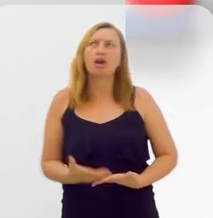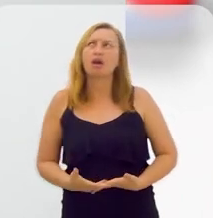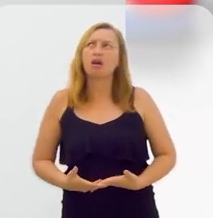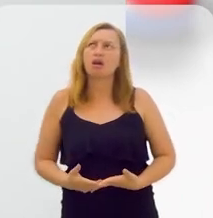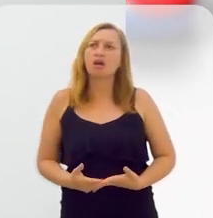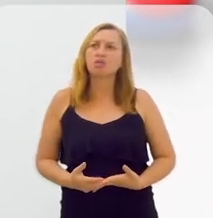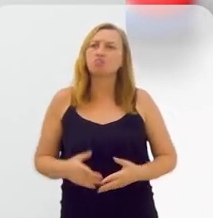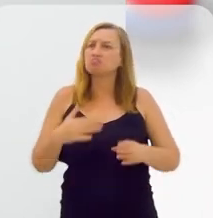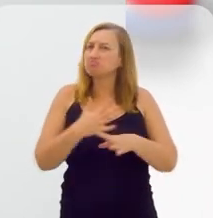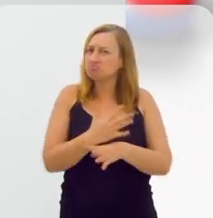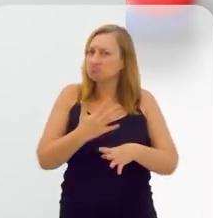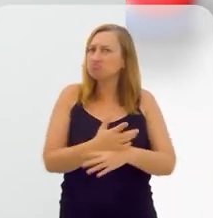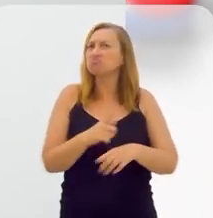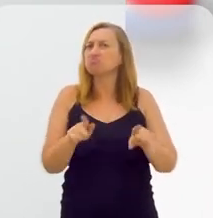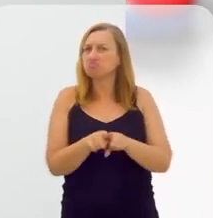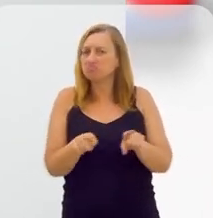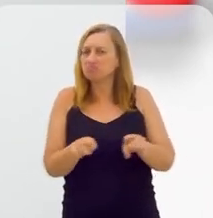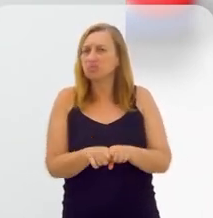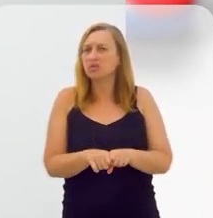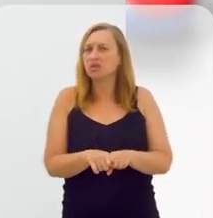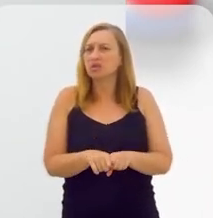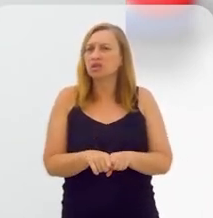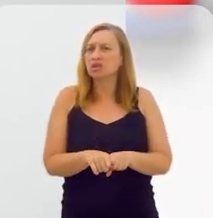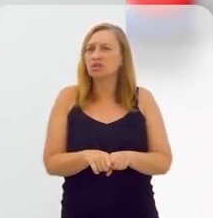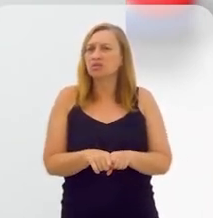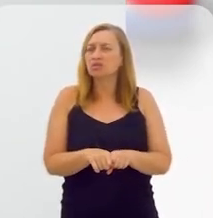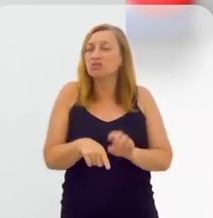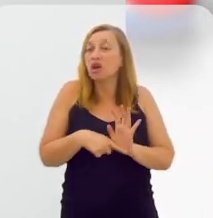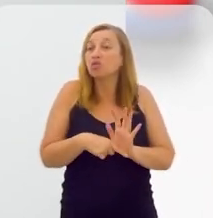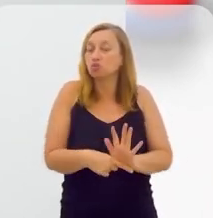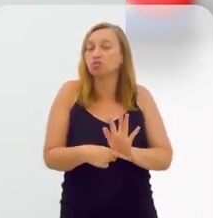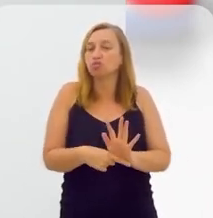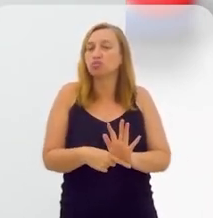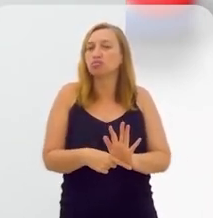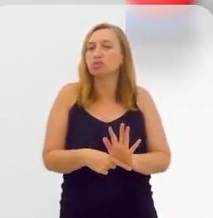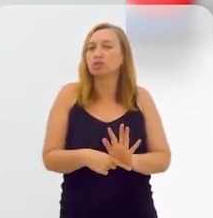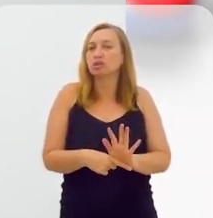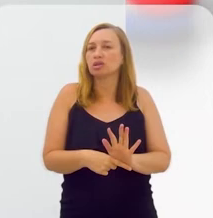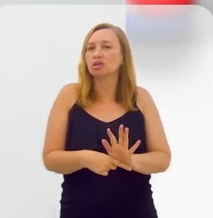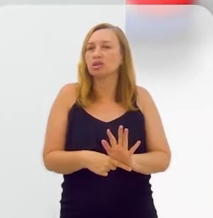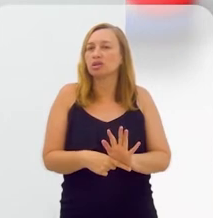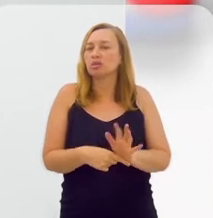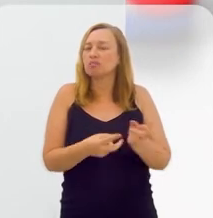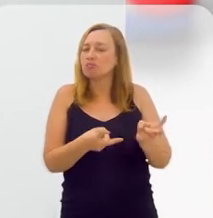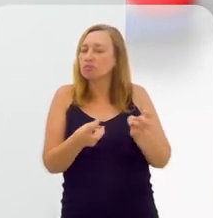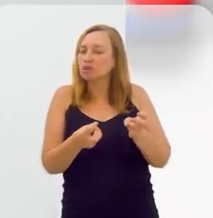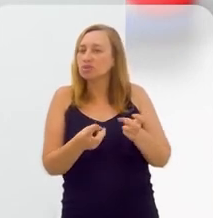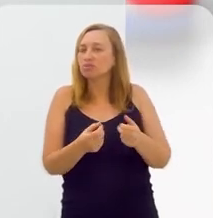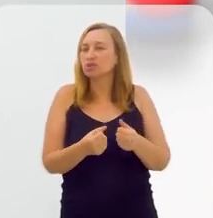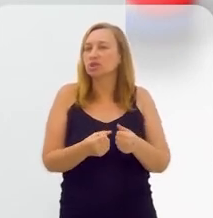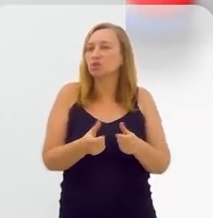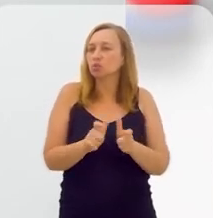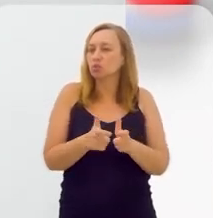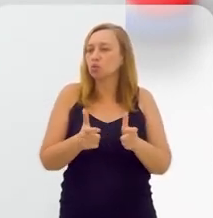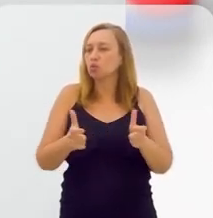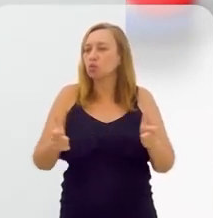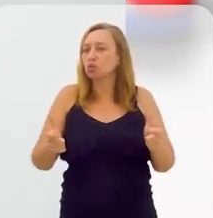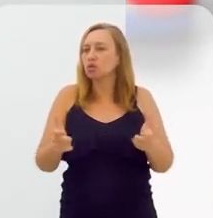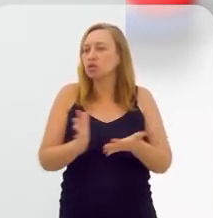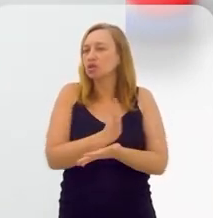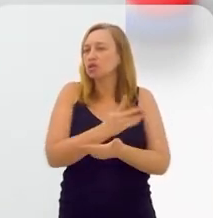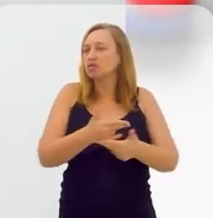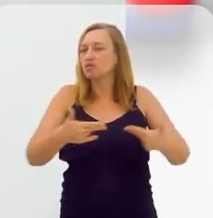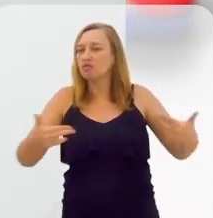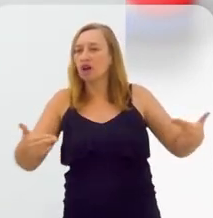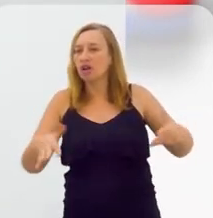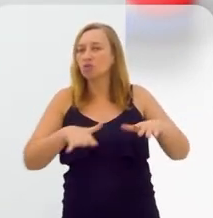colocou assim como uma cidade também de contribuição, né? Percebi assim o crescimento